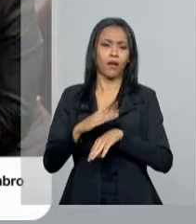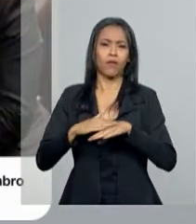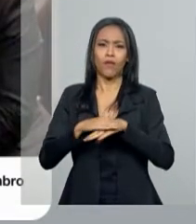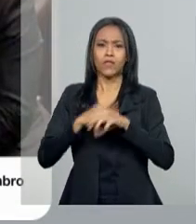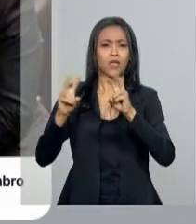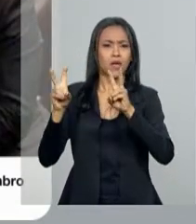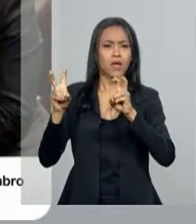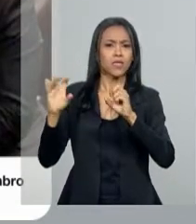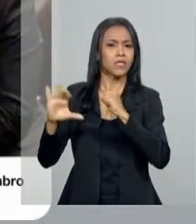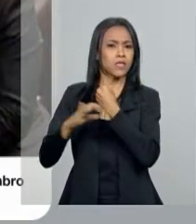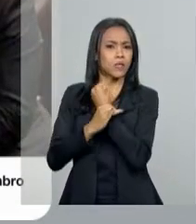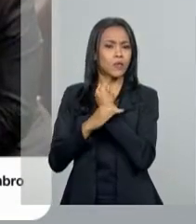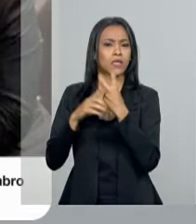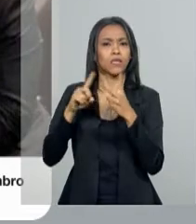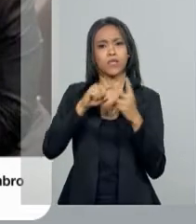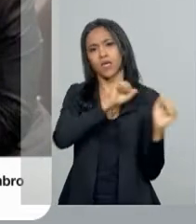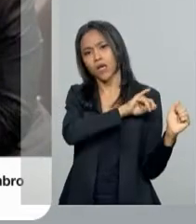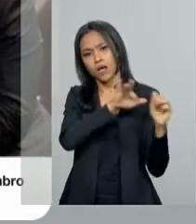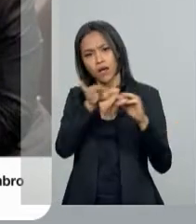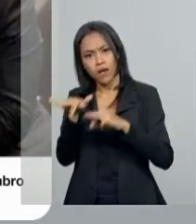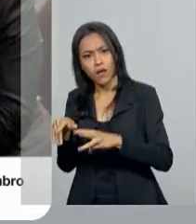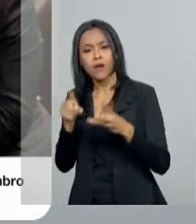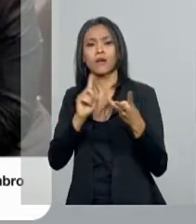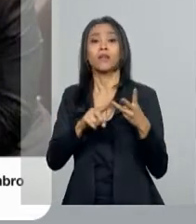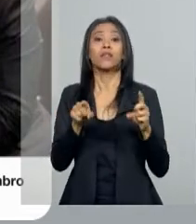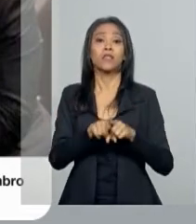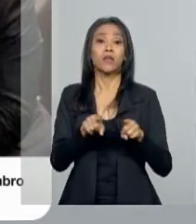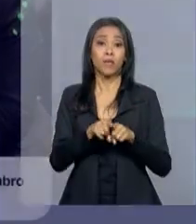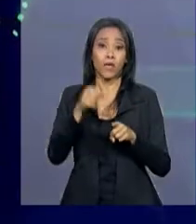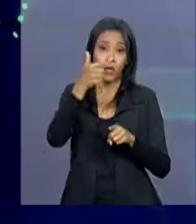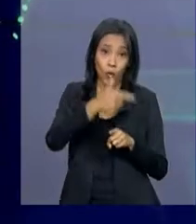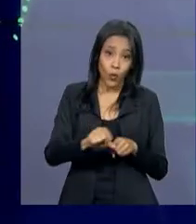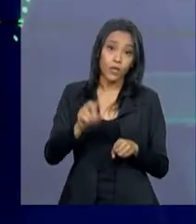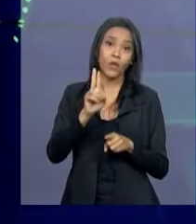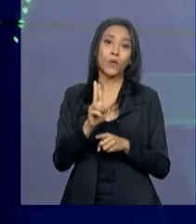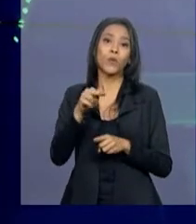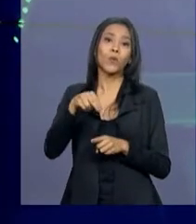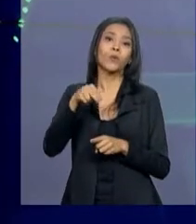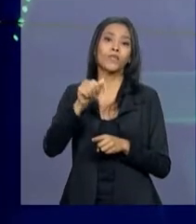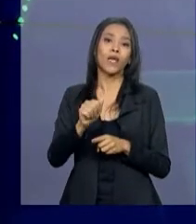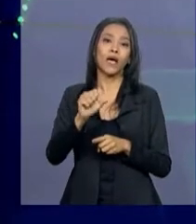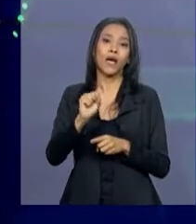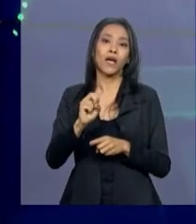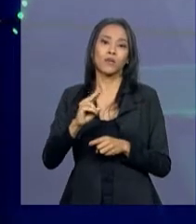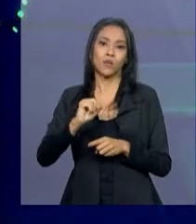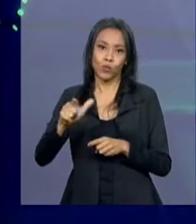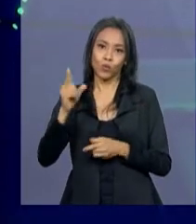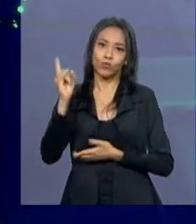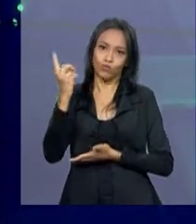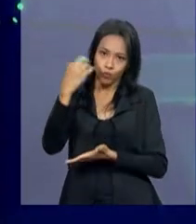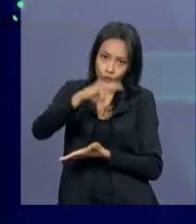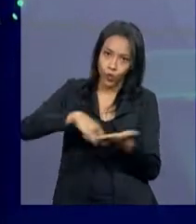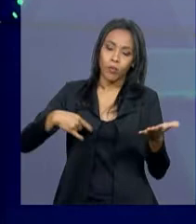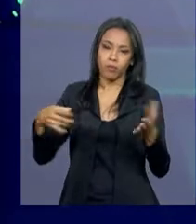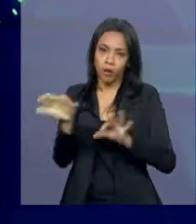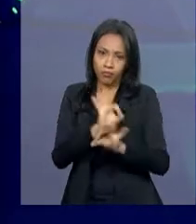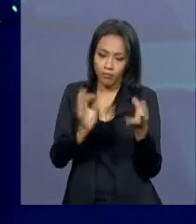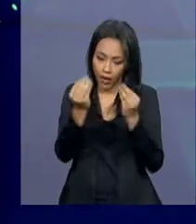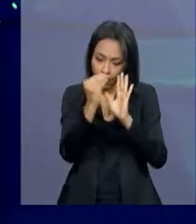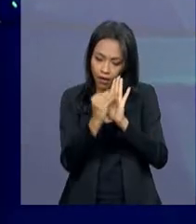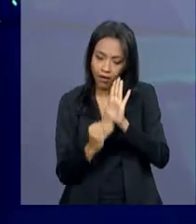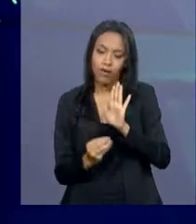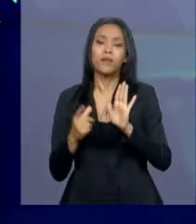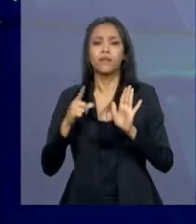na fronteira, migração e reformulação da Unasul. Ainda hoje, o presidente tem reunião com chefes de Estado dos países